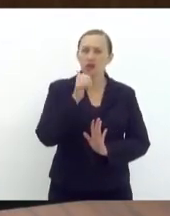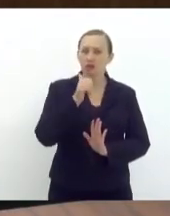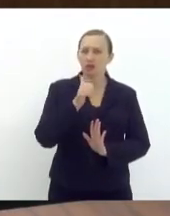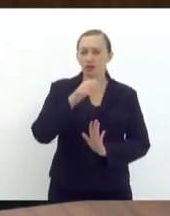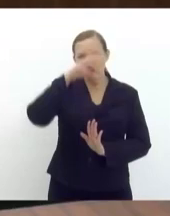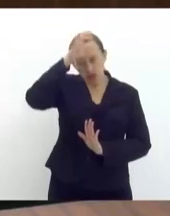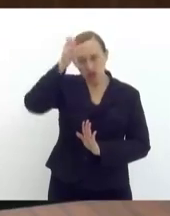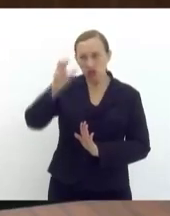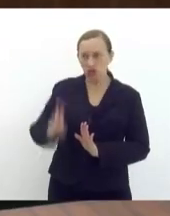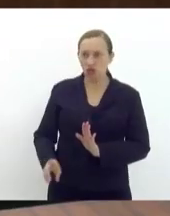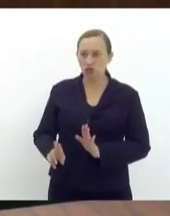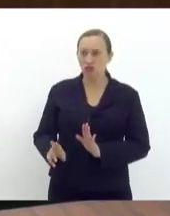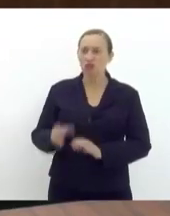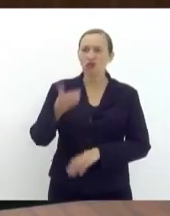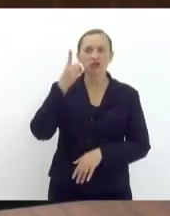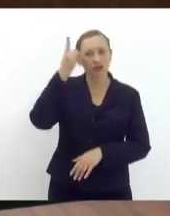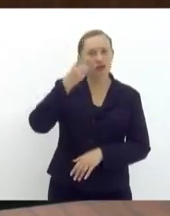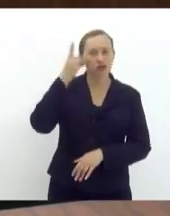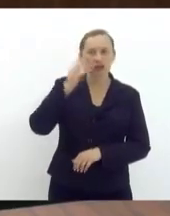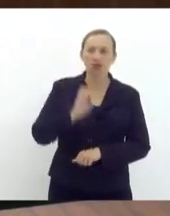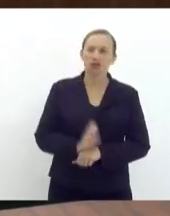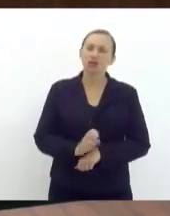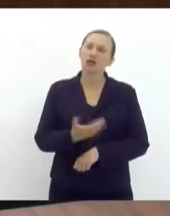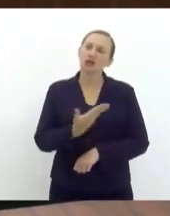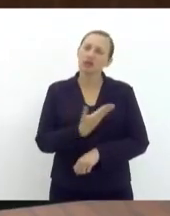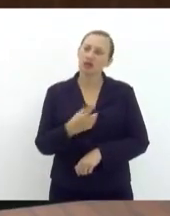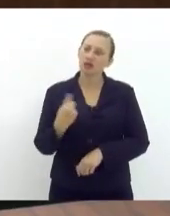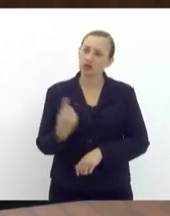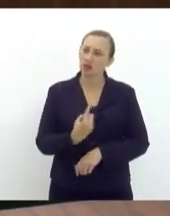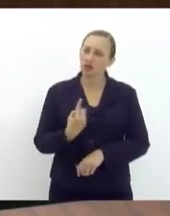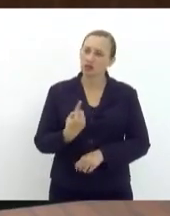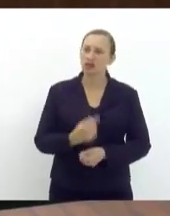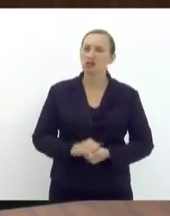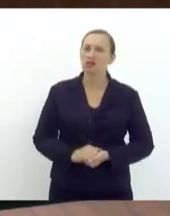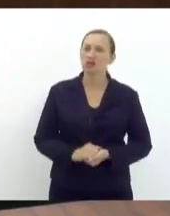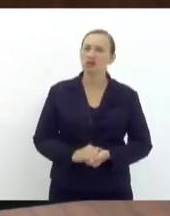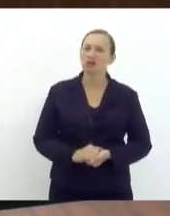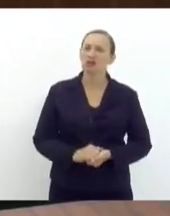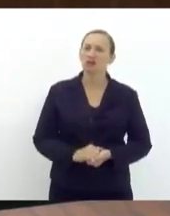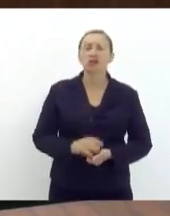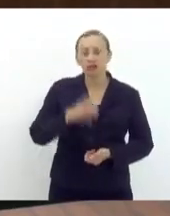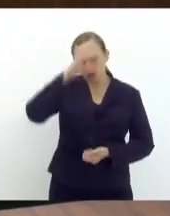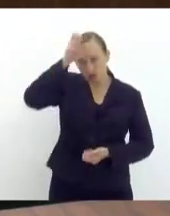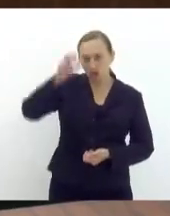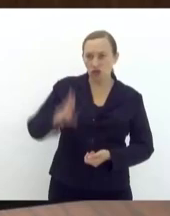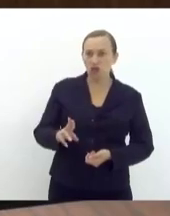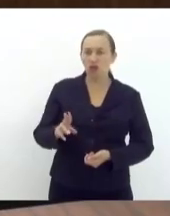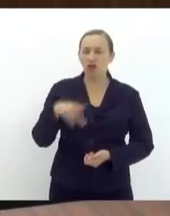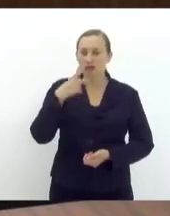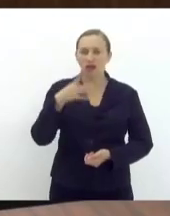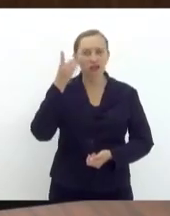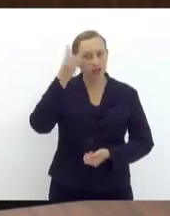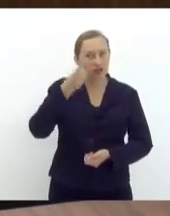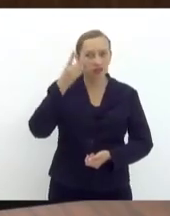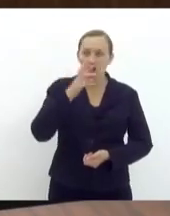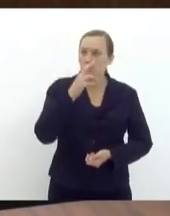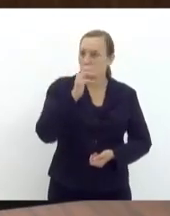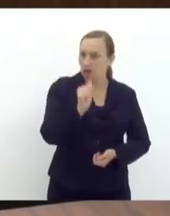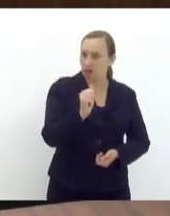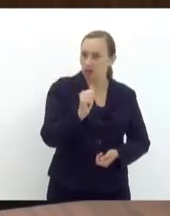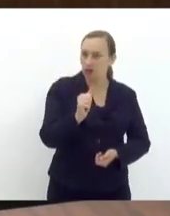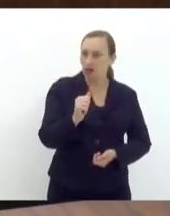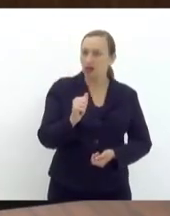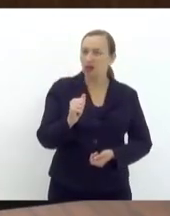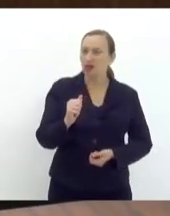é deputado estadual representa essa casa mas é Nossa amiga então a minha solidariedade é você tia Ju e dizer o deputado Rodrigo Amorim que